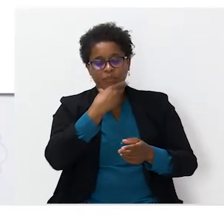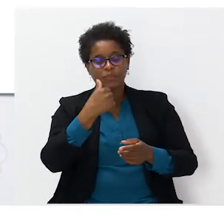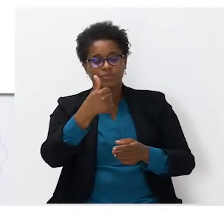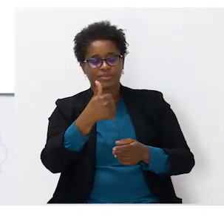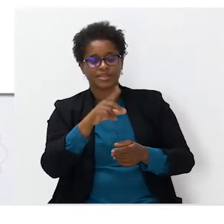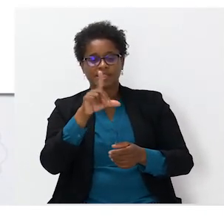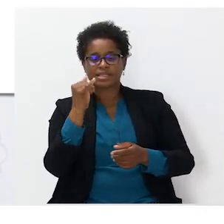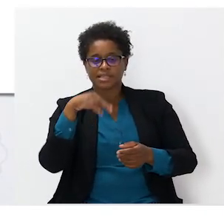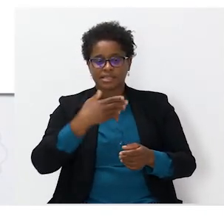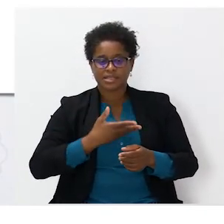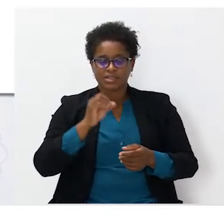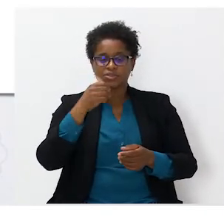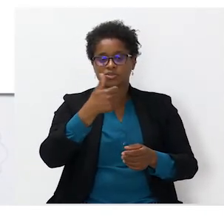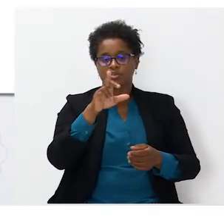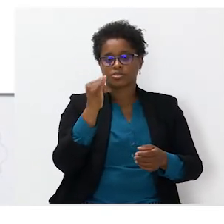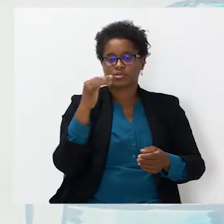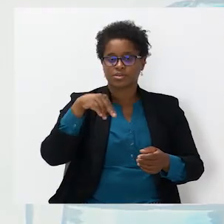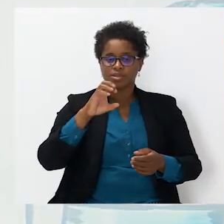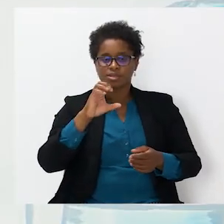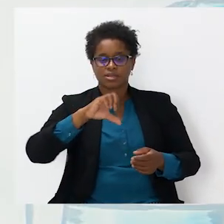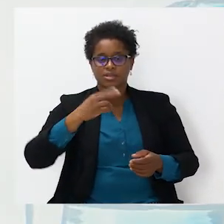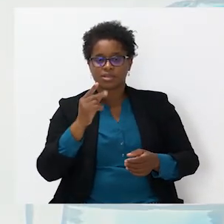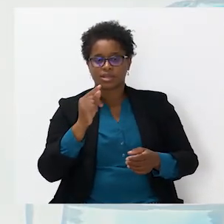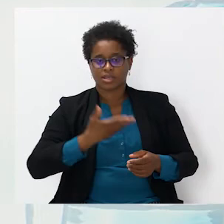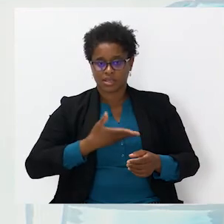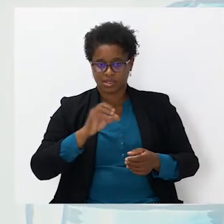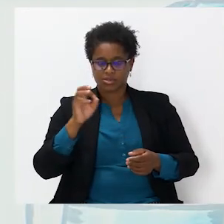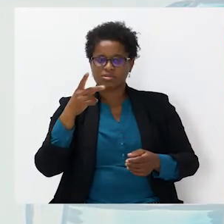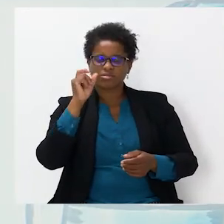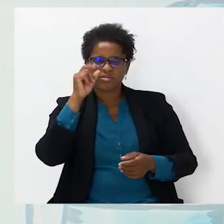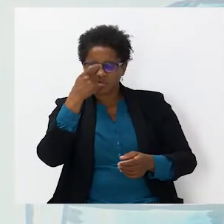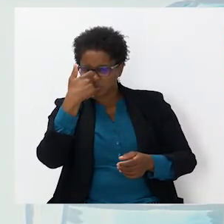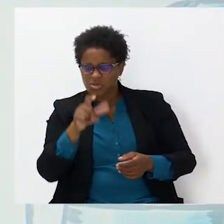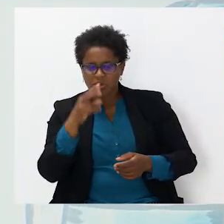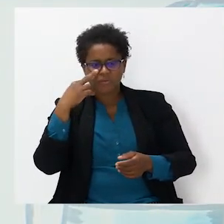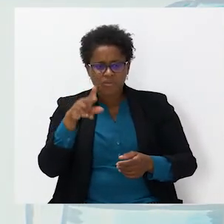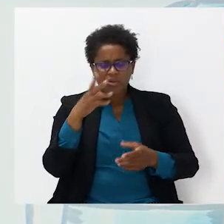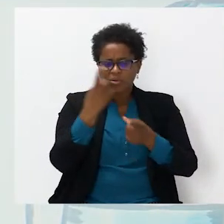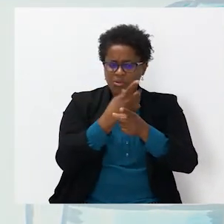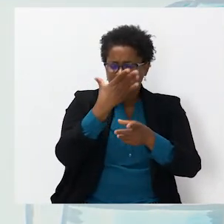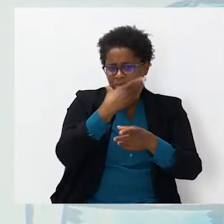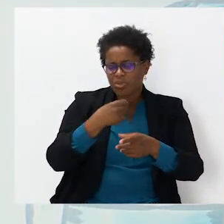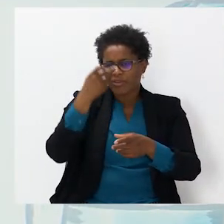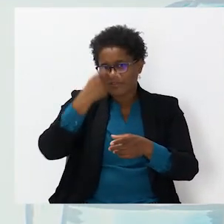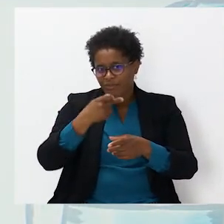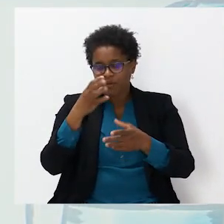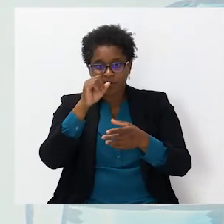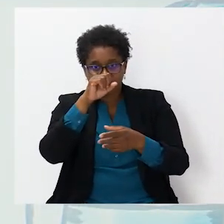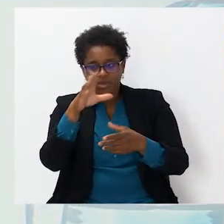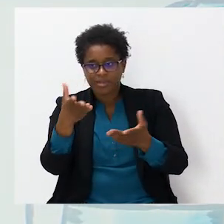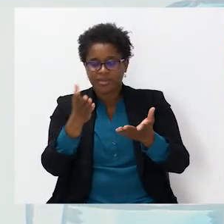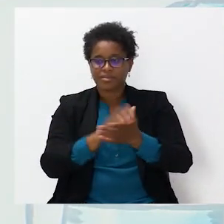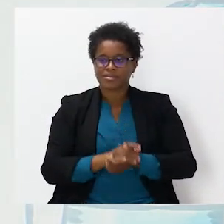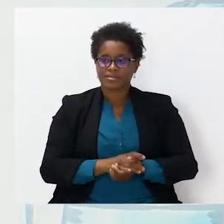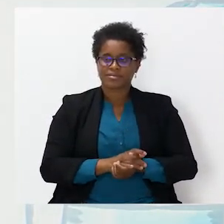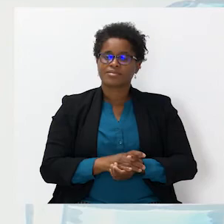brinquedos! Que lindos brinquedos! Alguém viu brinquedos bonitos e ficou como? Admirado.